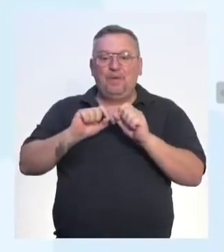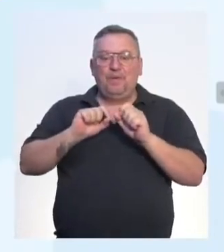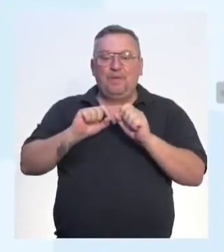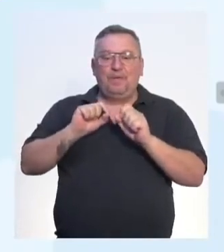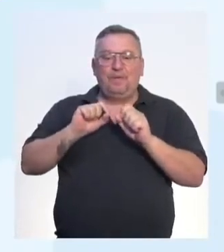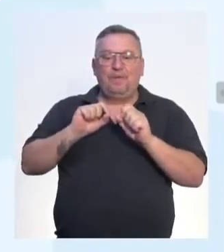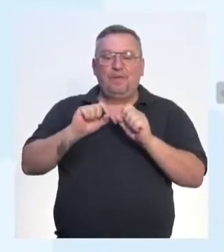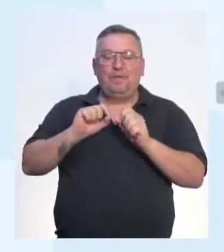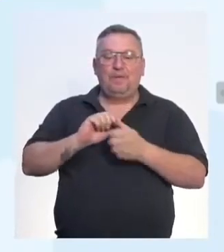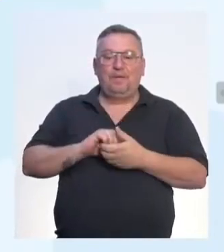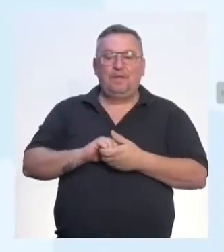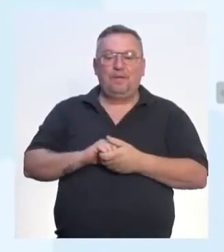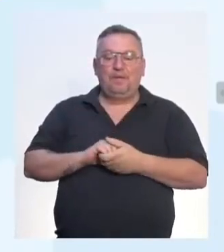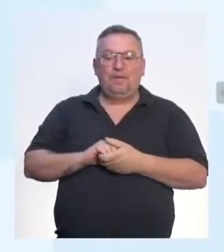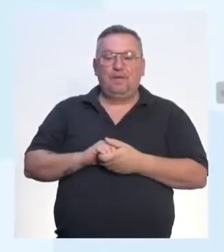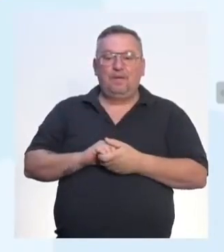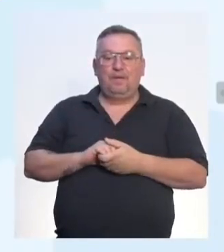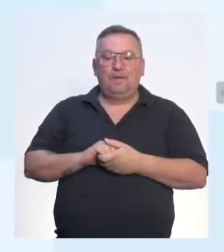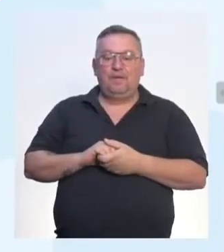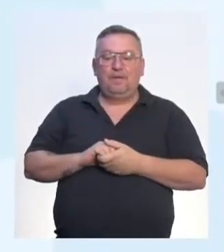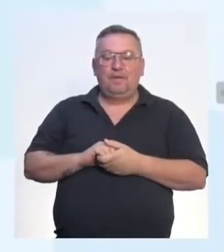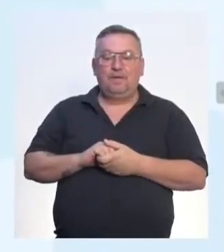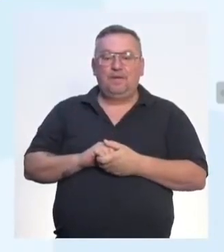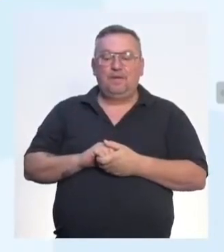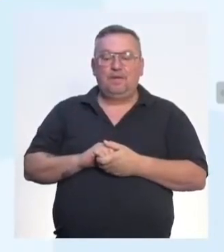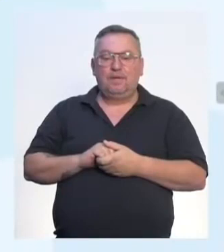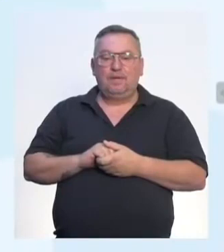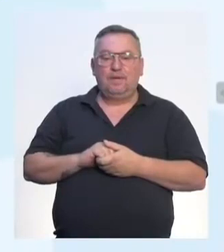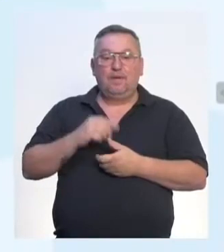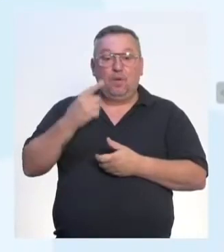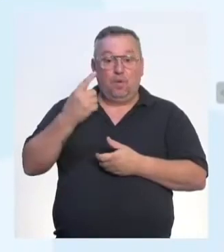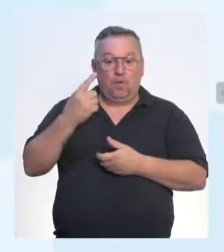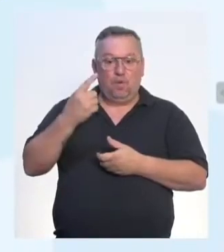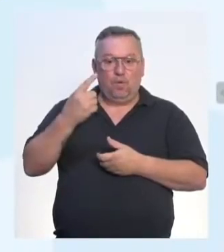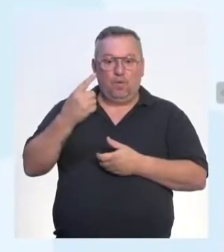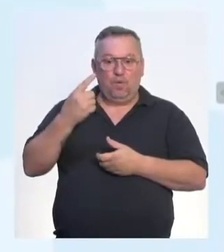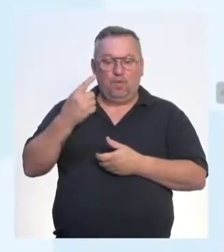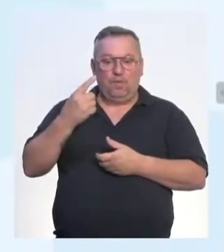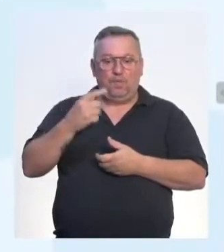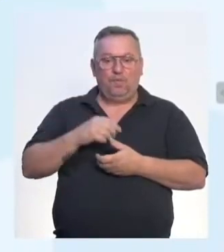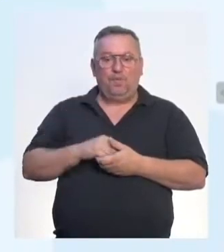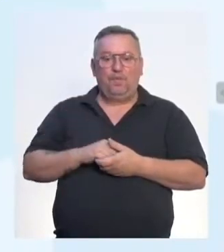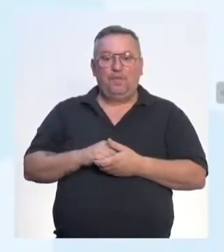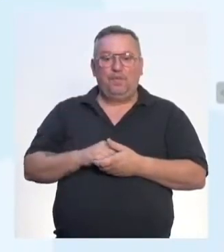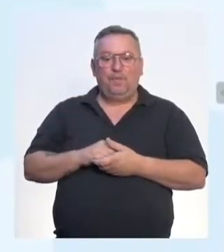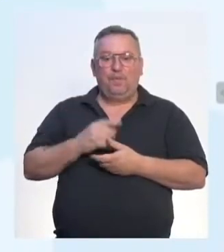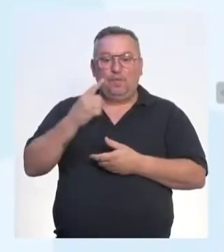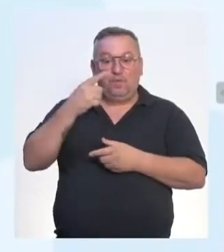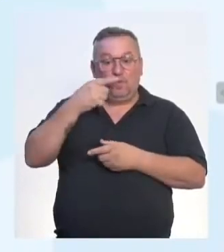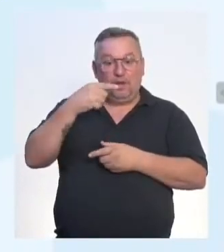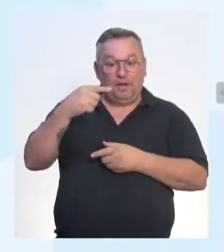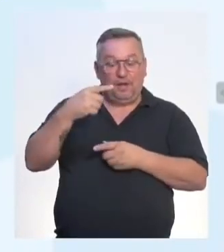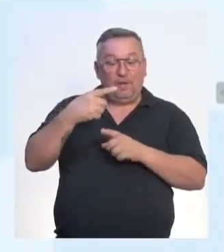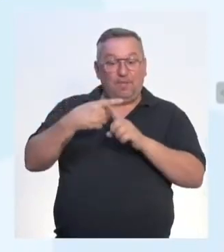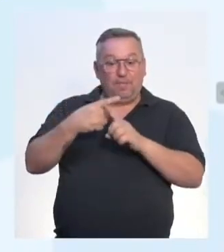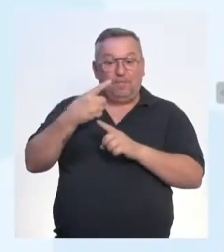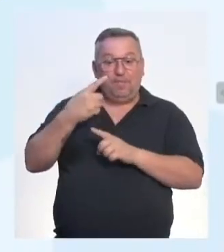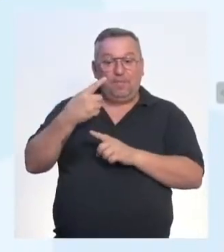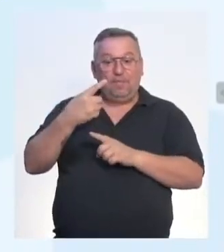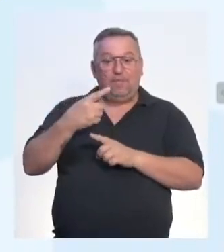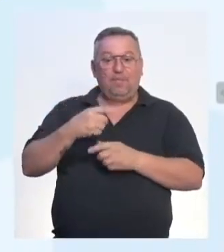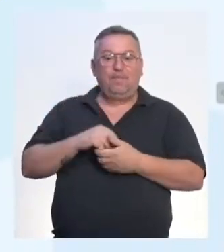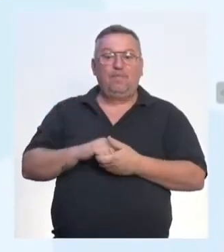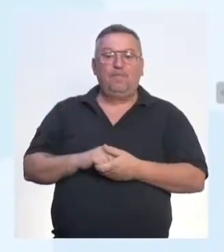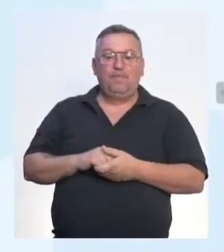Rosa. Ficou no rosa aqui é quanto? Isso, o maior. Rosa é o 1 ponto. É um ponto. Então, um Um negativo que vezes- multiplica